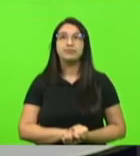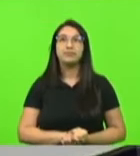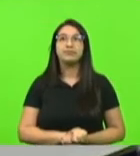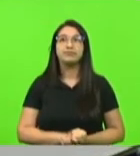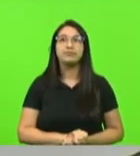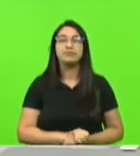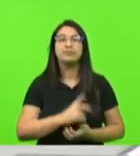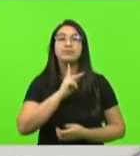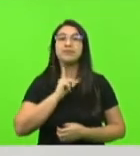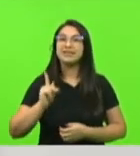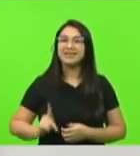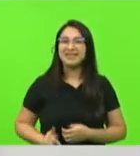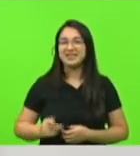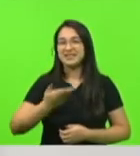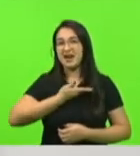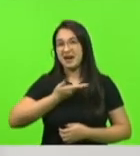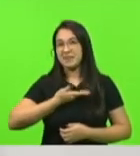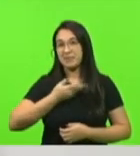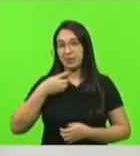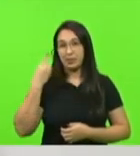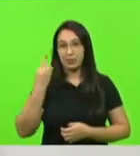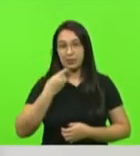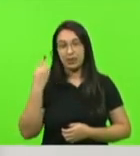Senhor presidente, colegas deputados,